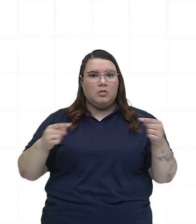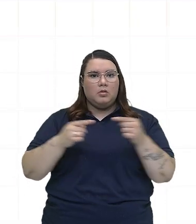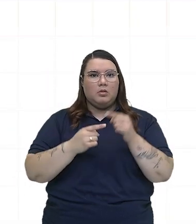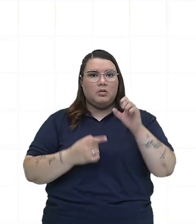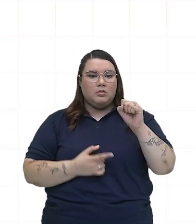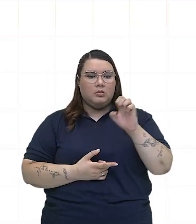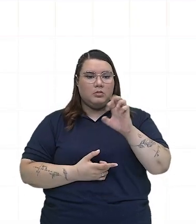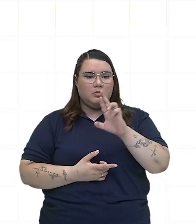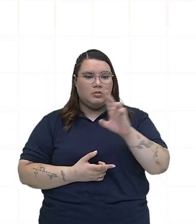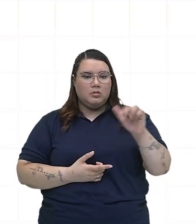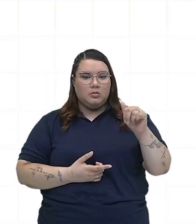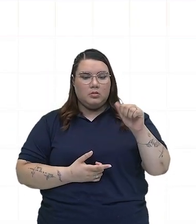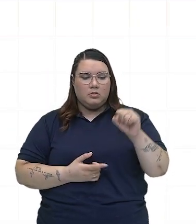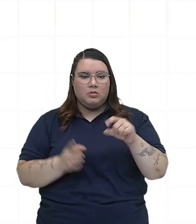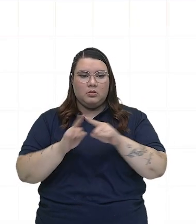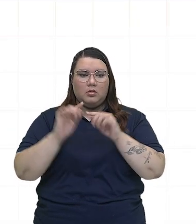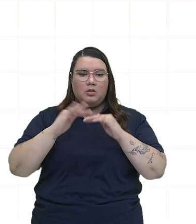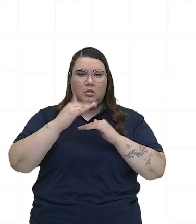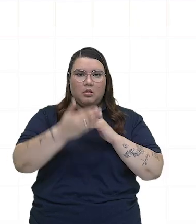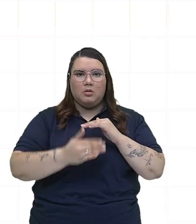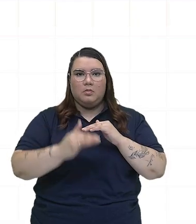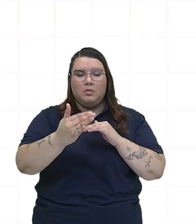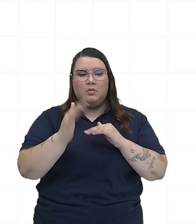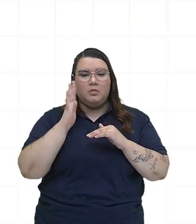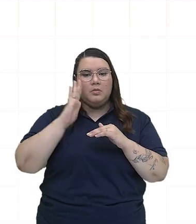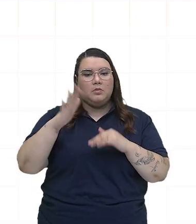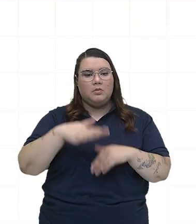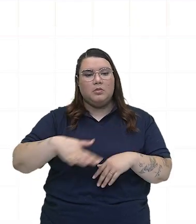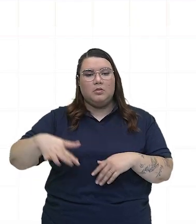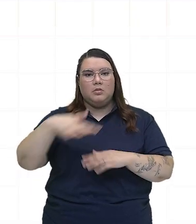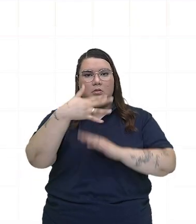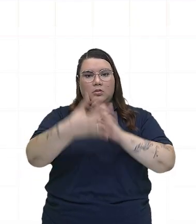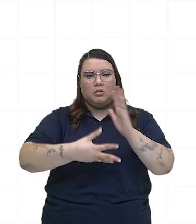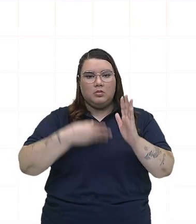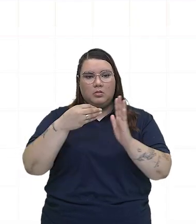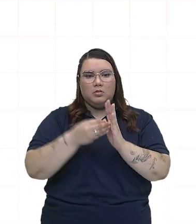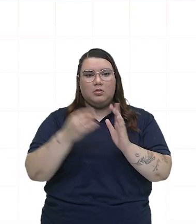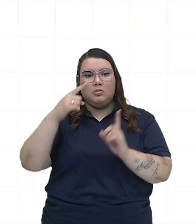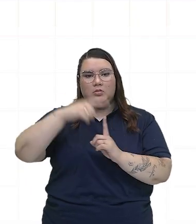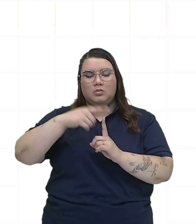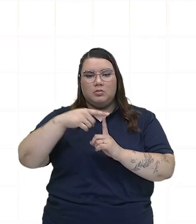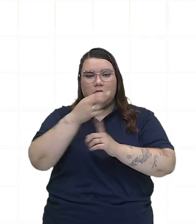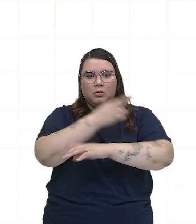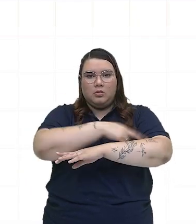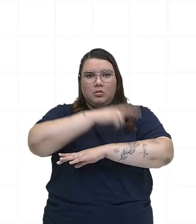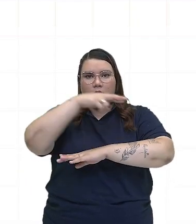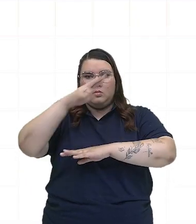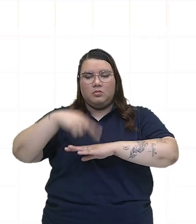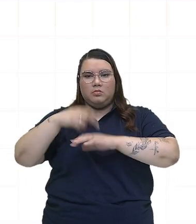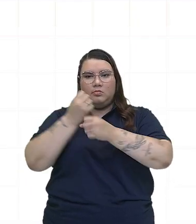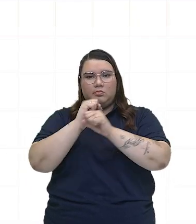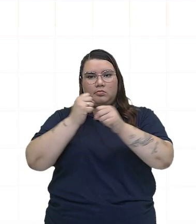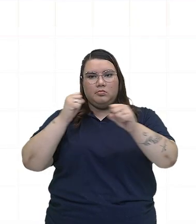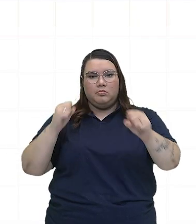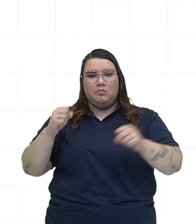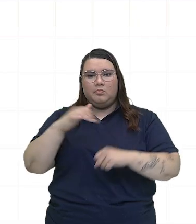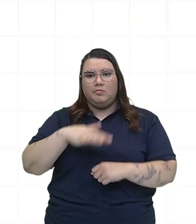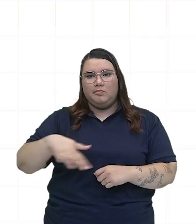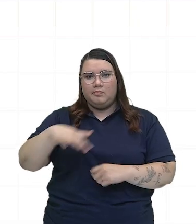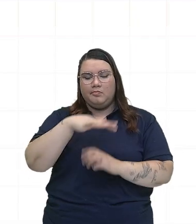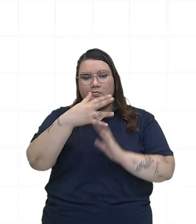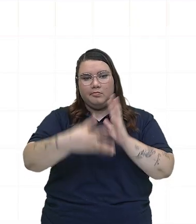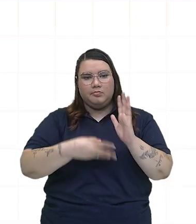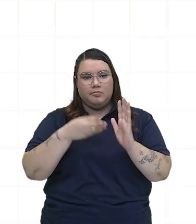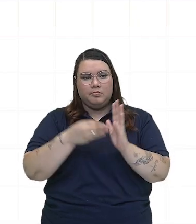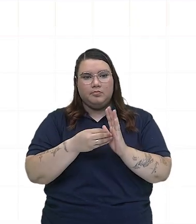as depressões, que são predominantes na região amazônica. É a forma de relevo que mais se estende aí pela